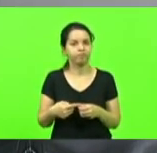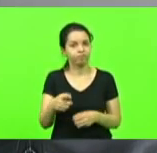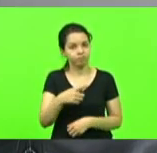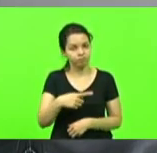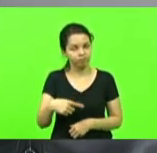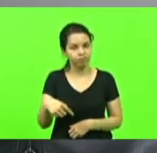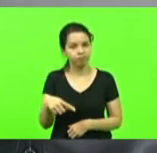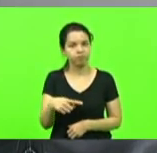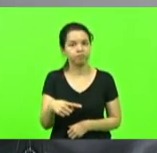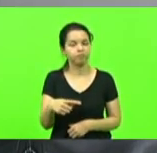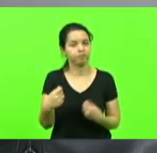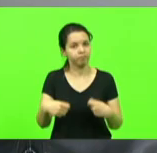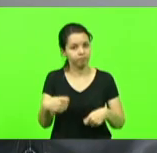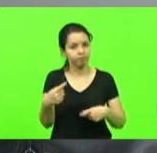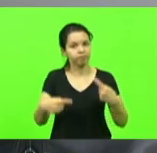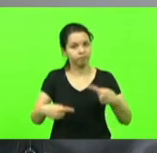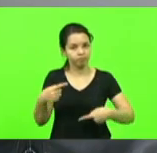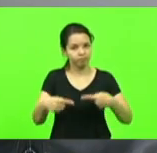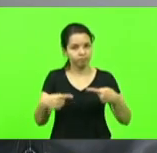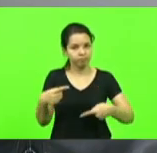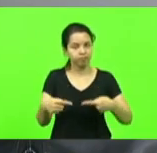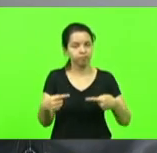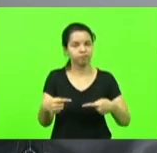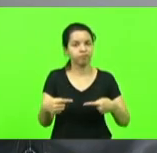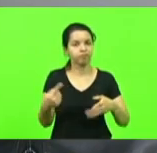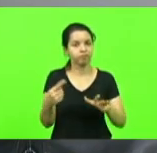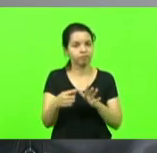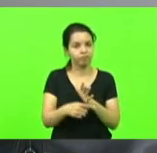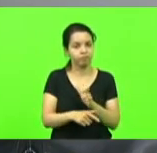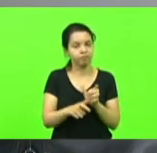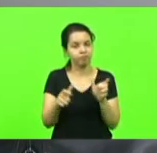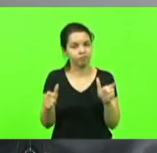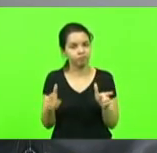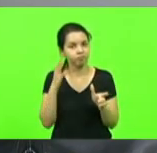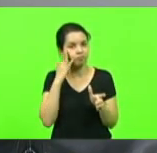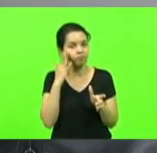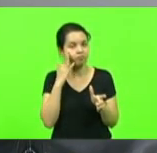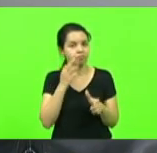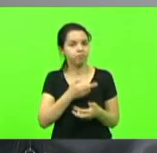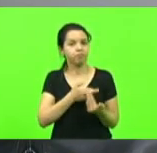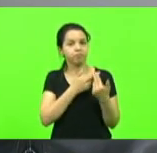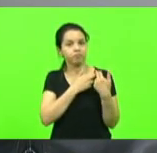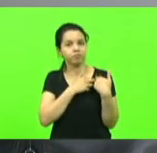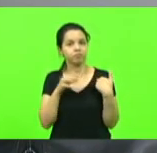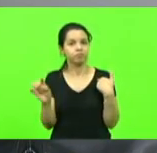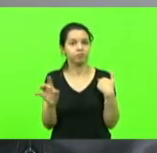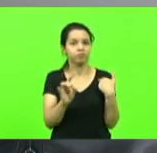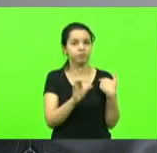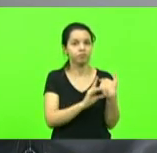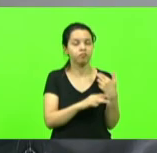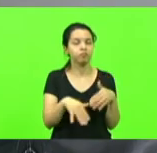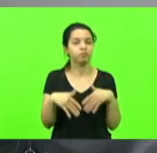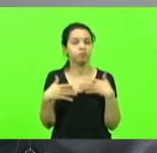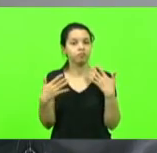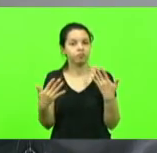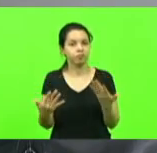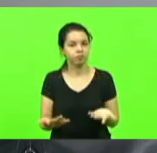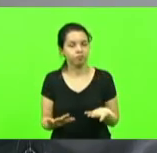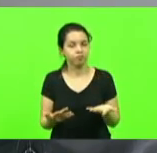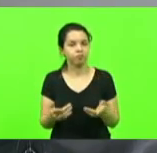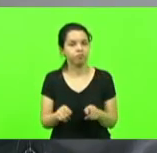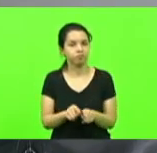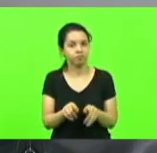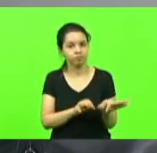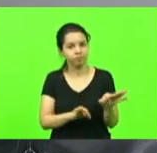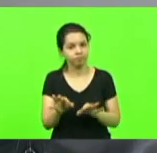uma discussão muito mais ampla para saber a responsabilidade de cada um e quantos, de se formar uma política